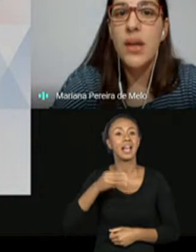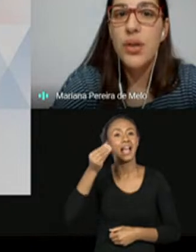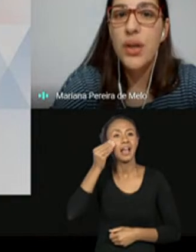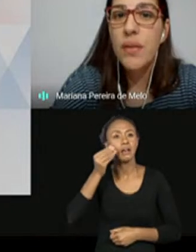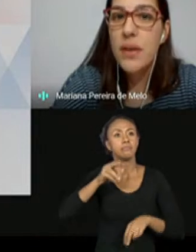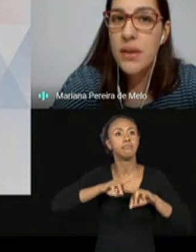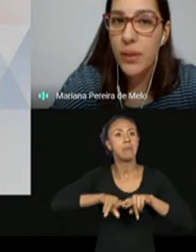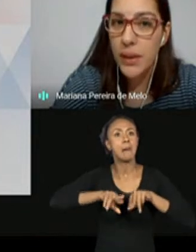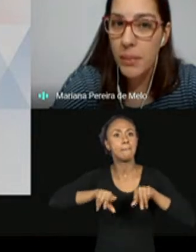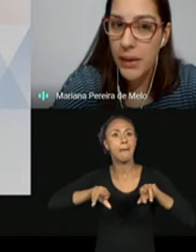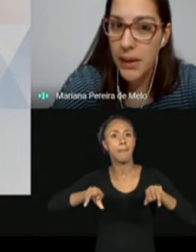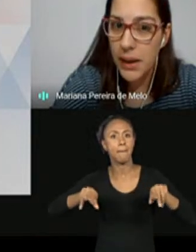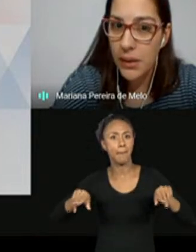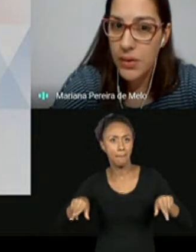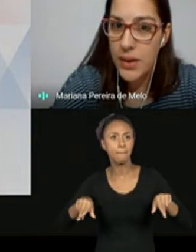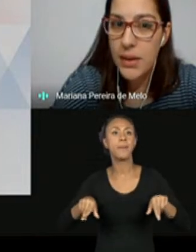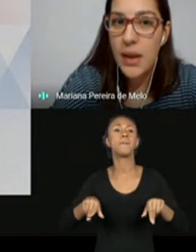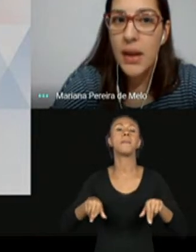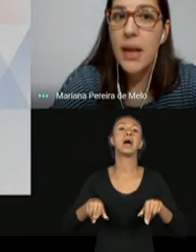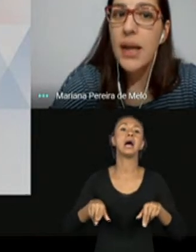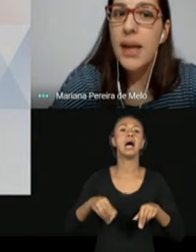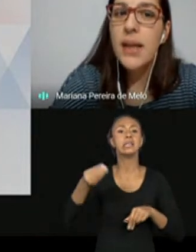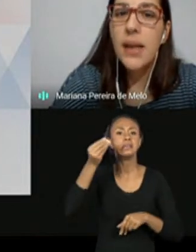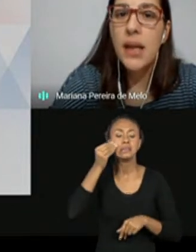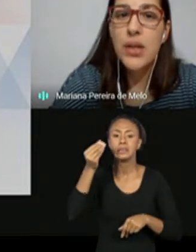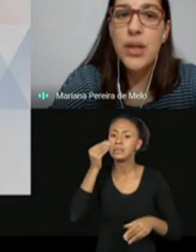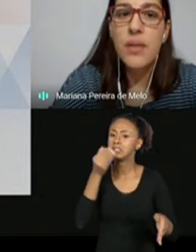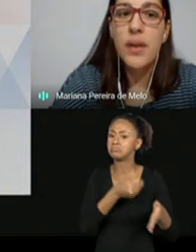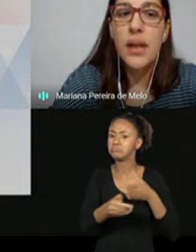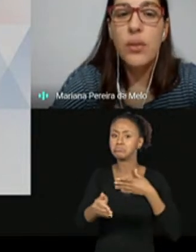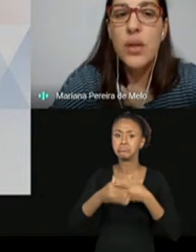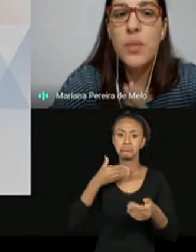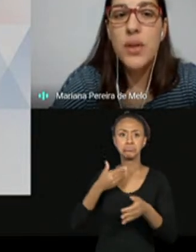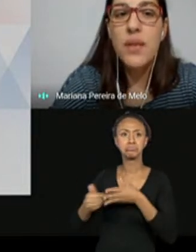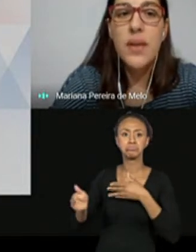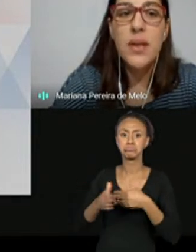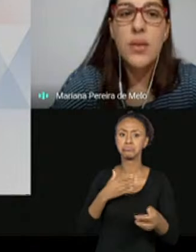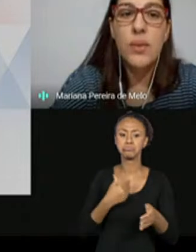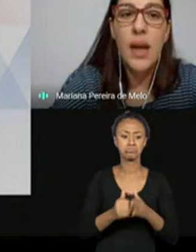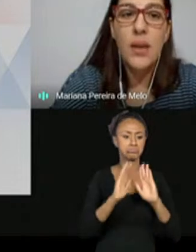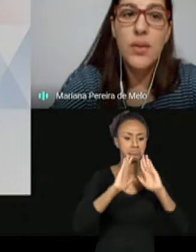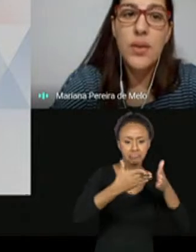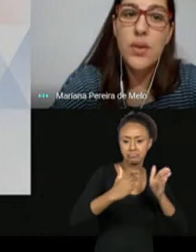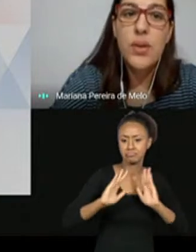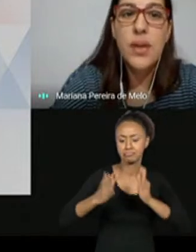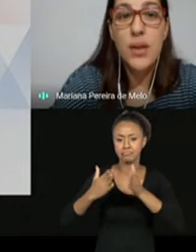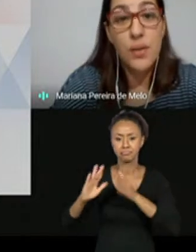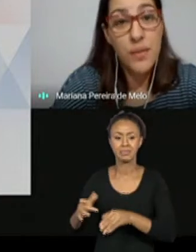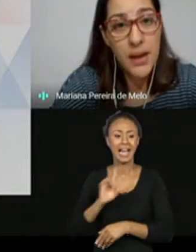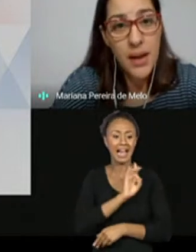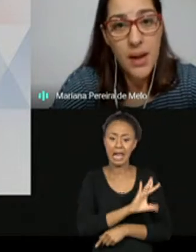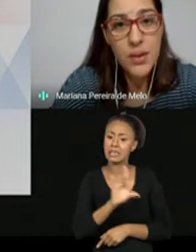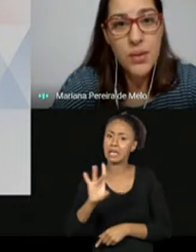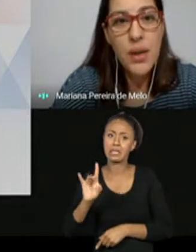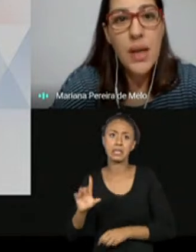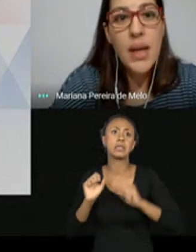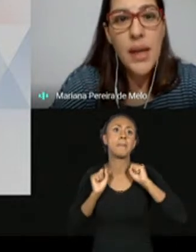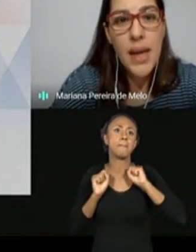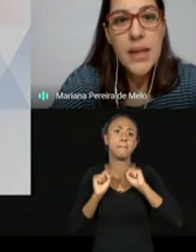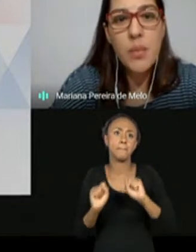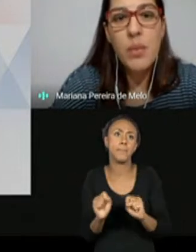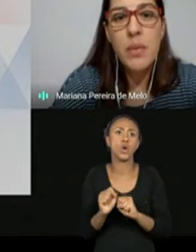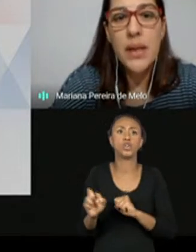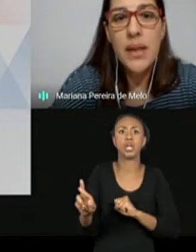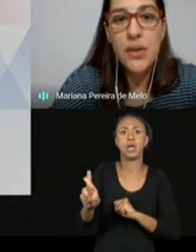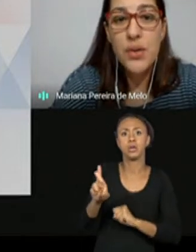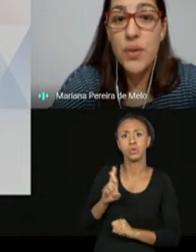as tentativas são independentes. Cada tentativa tem dois possíveis resultados, sucesso ou fracasso, e